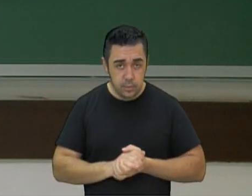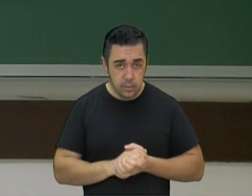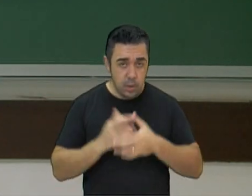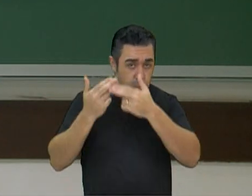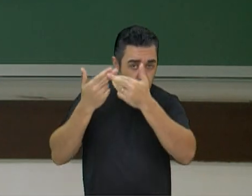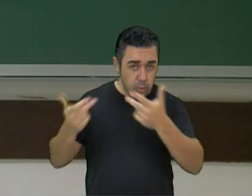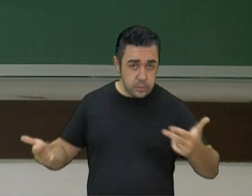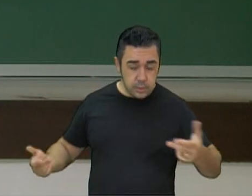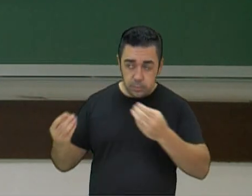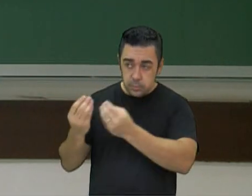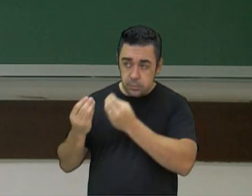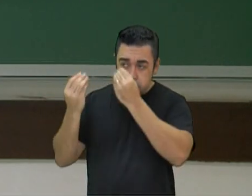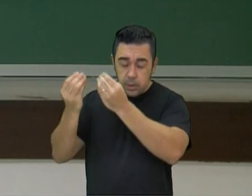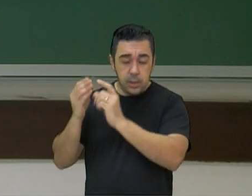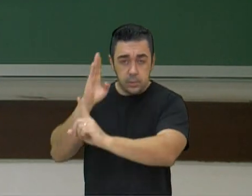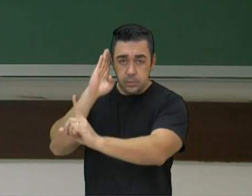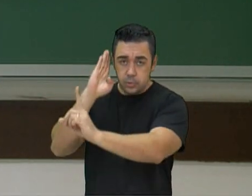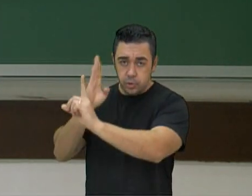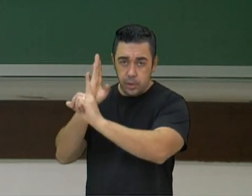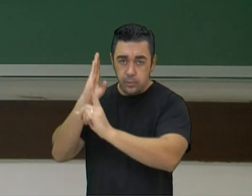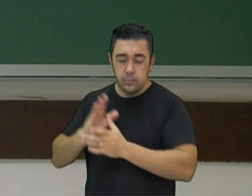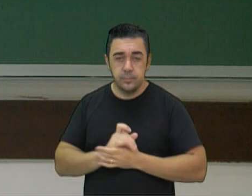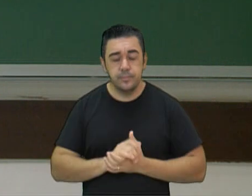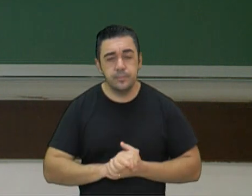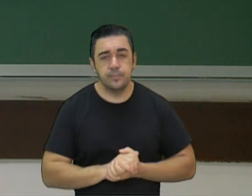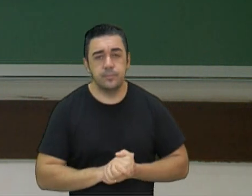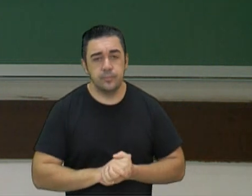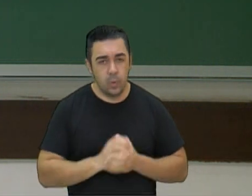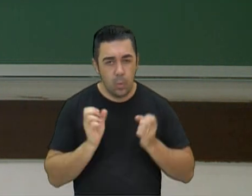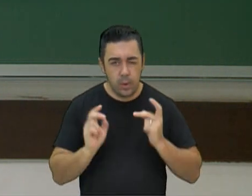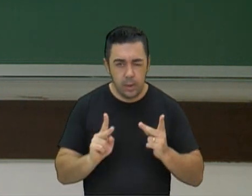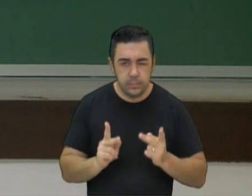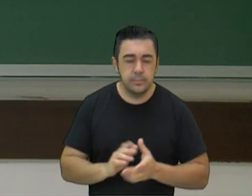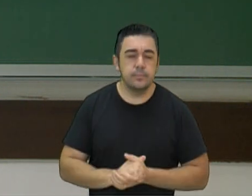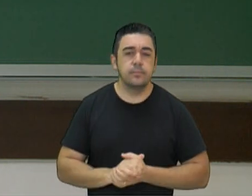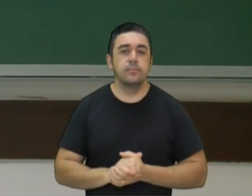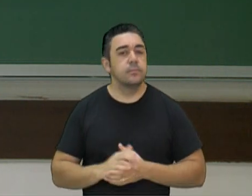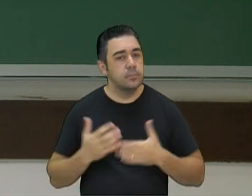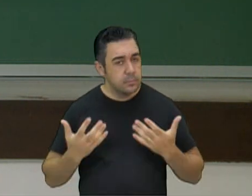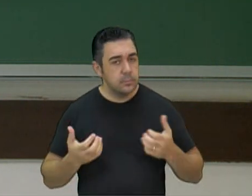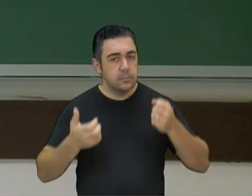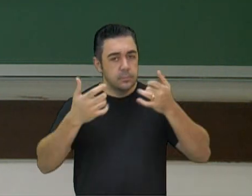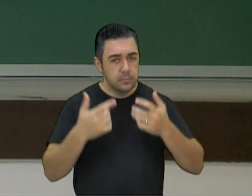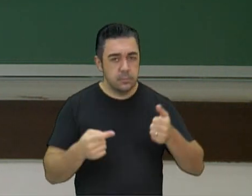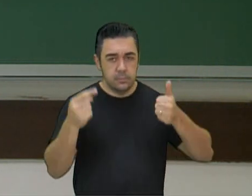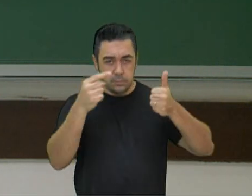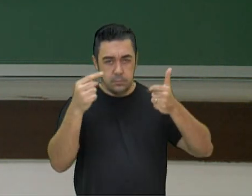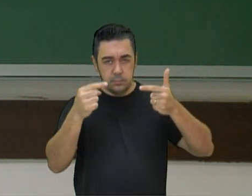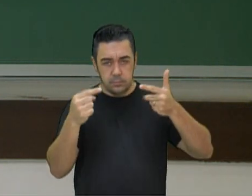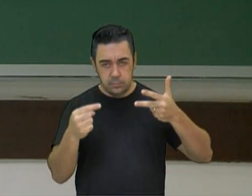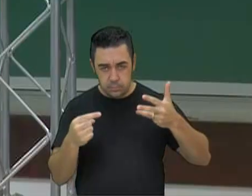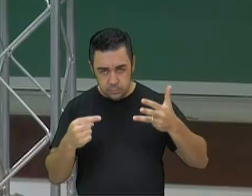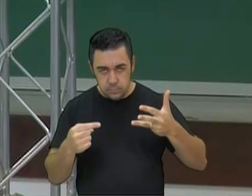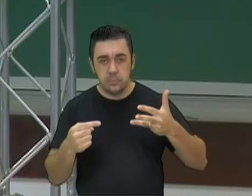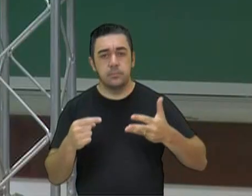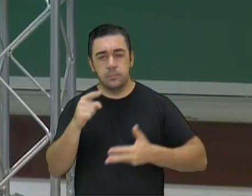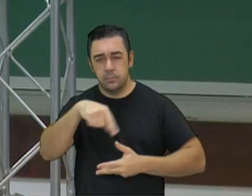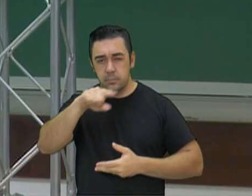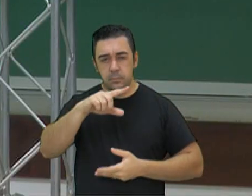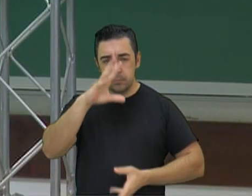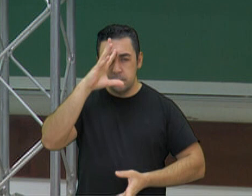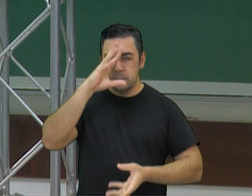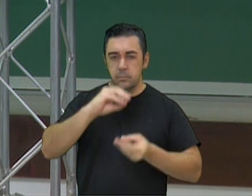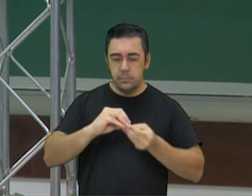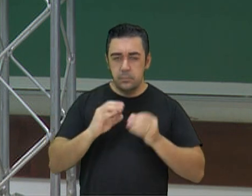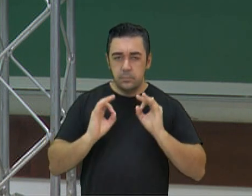a pessoa, a gente considera objeto direto, ok? Então, com essas explicações aqui, talvez vocês se apropriem mais um pouco disso.